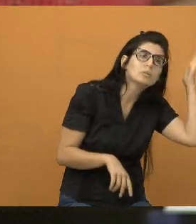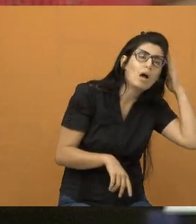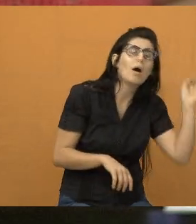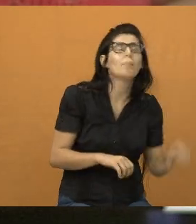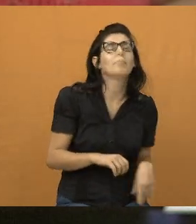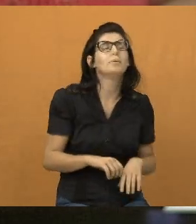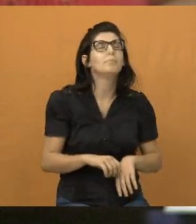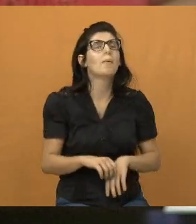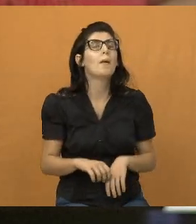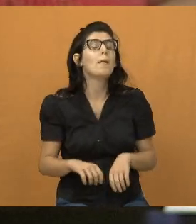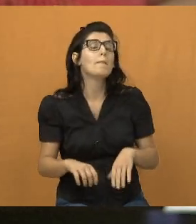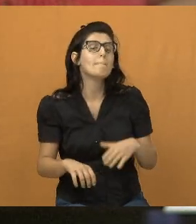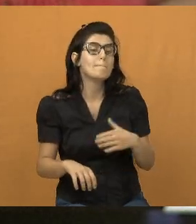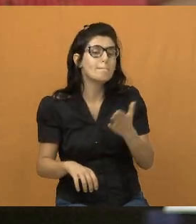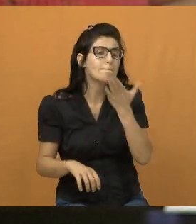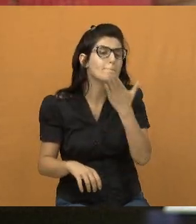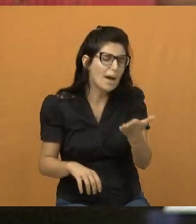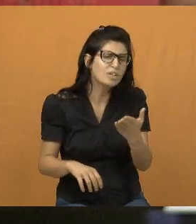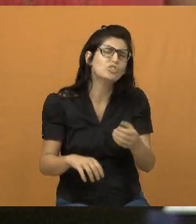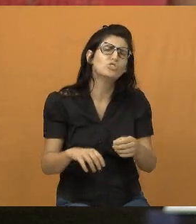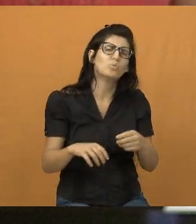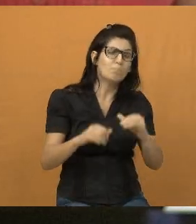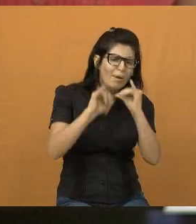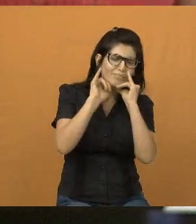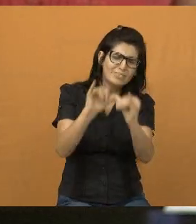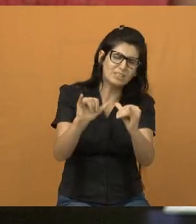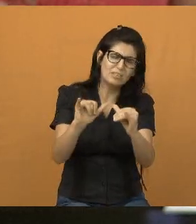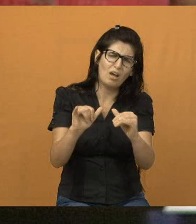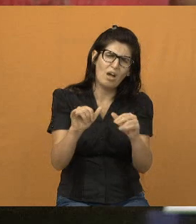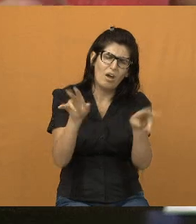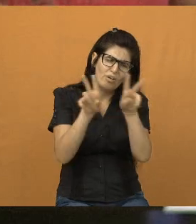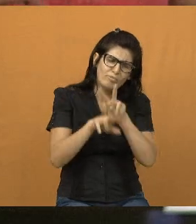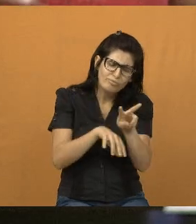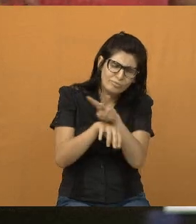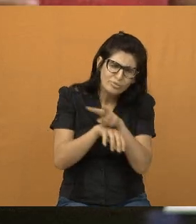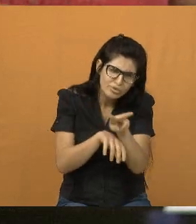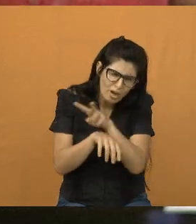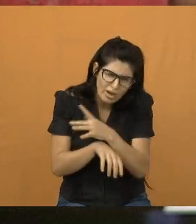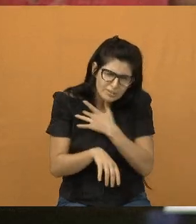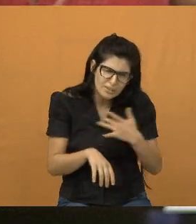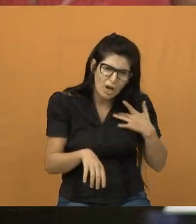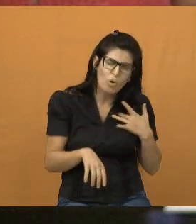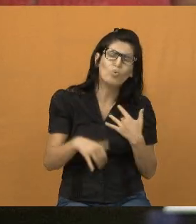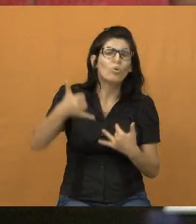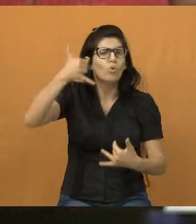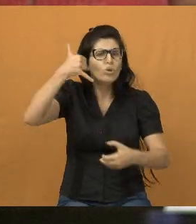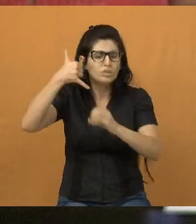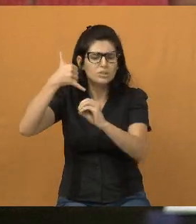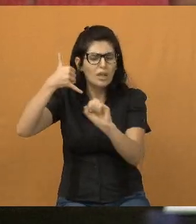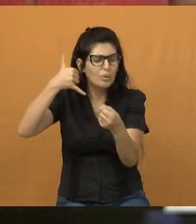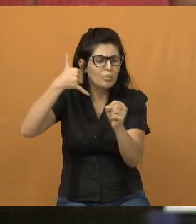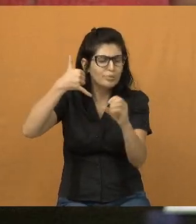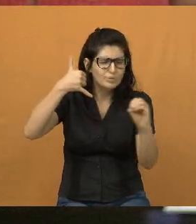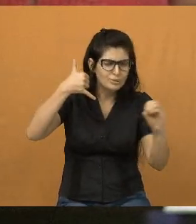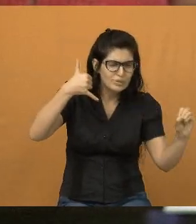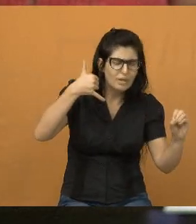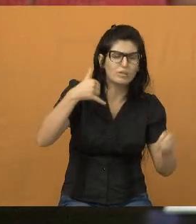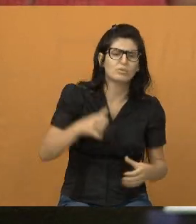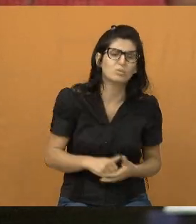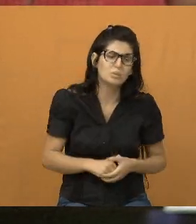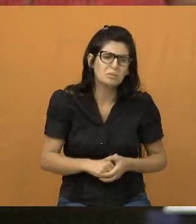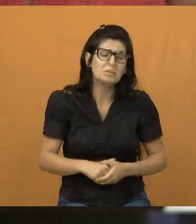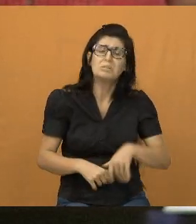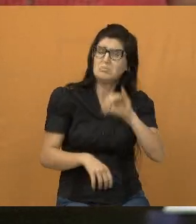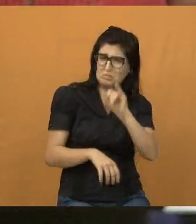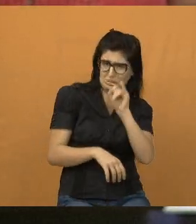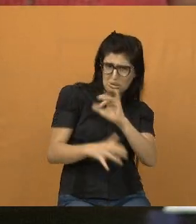solicitamos que seja levado ao conhecimento da vigilância, pode ser pelo serviço 0800, que nos é comunicado imediatamente, que a gente